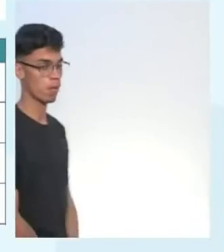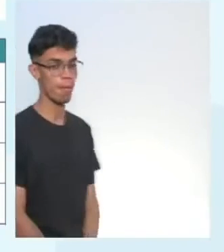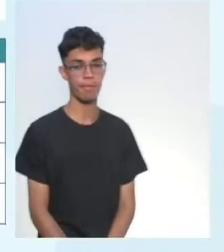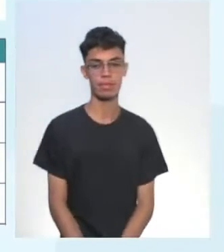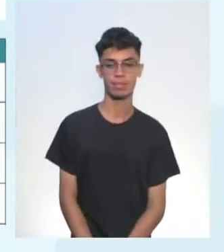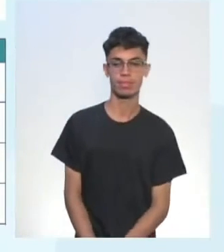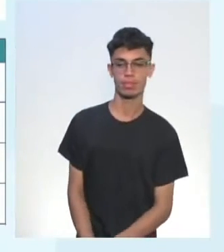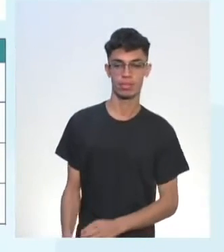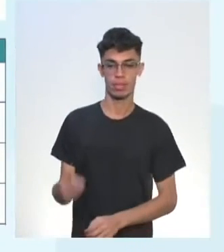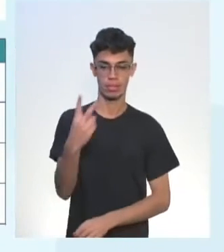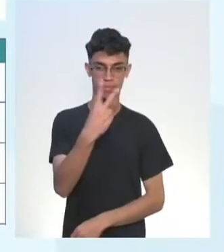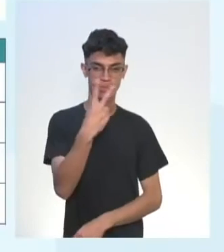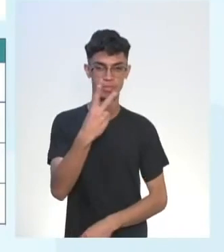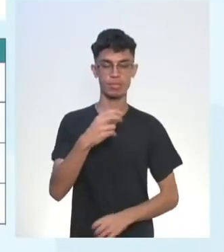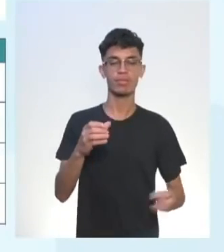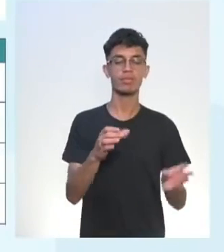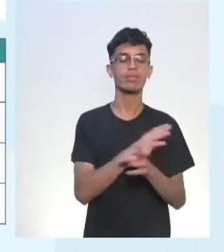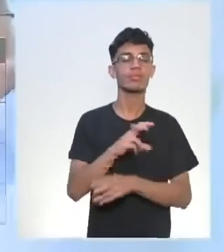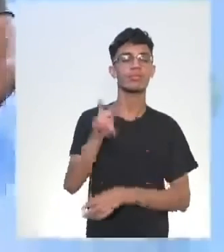dois inteiros e 5 em 5 dez